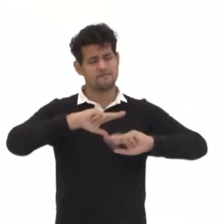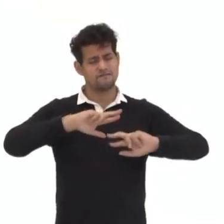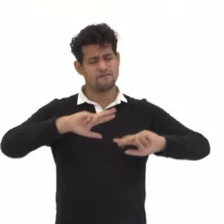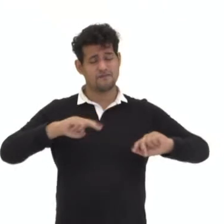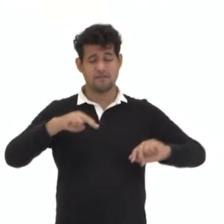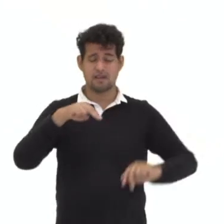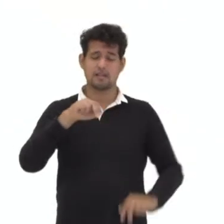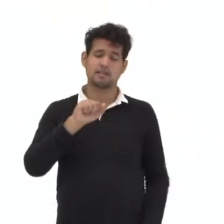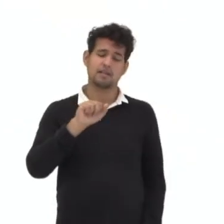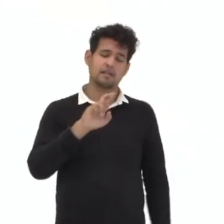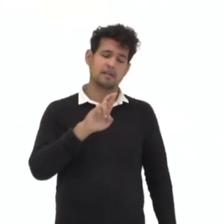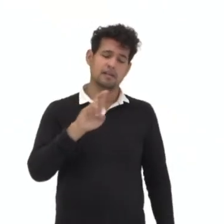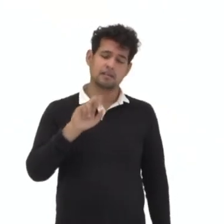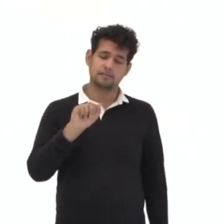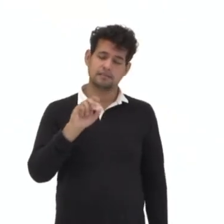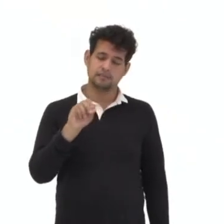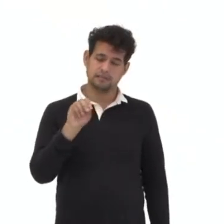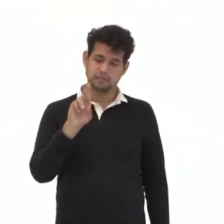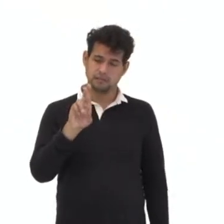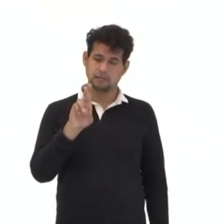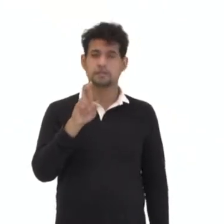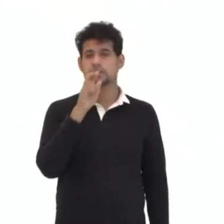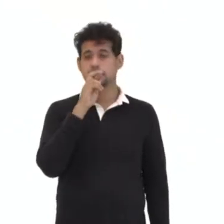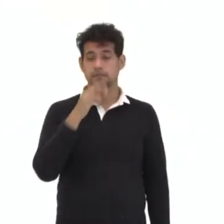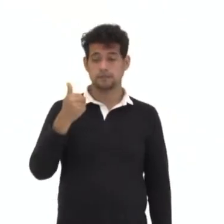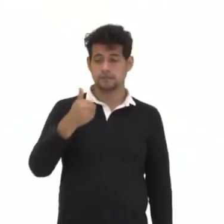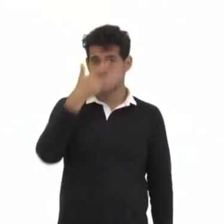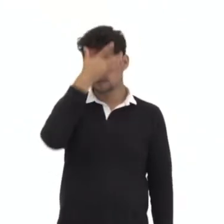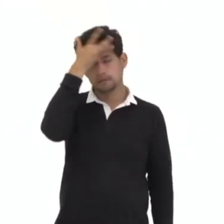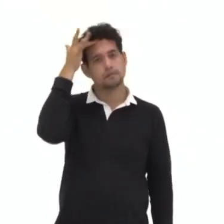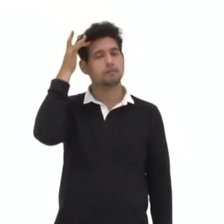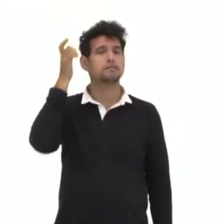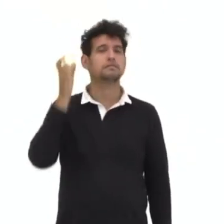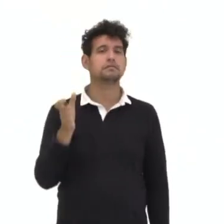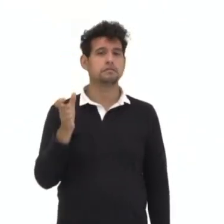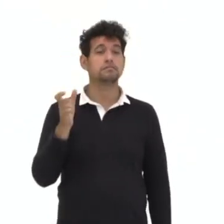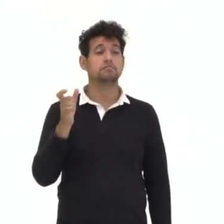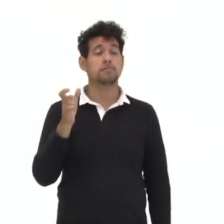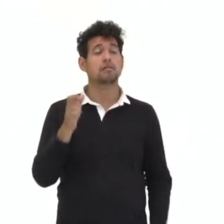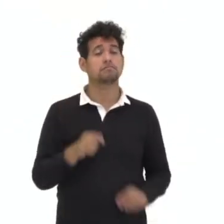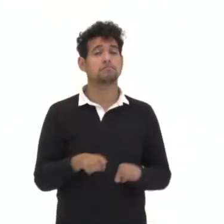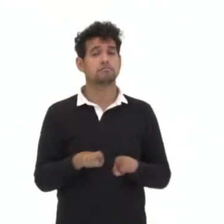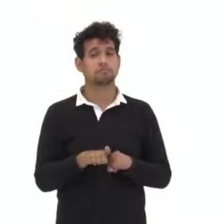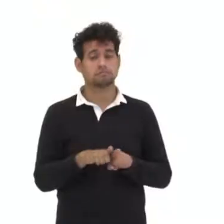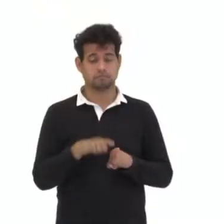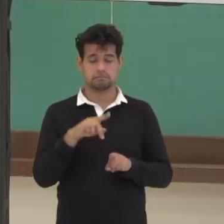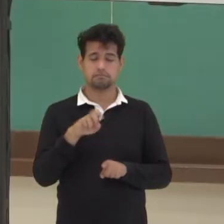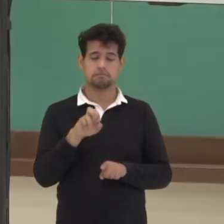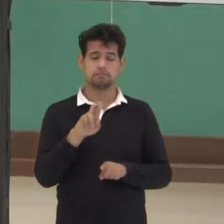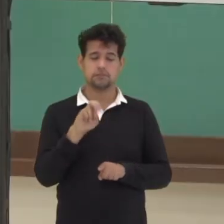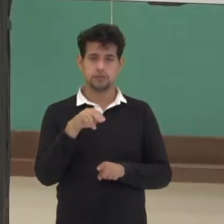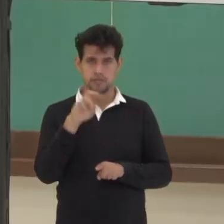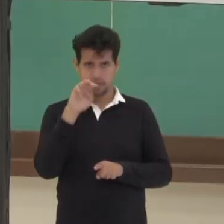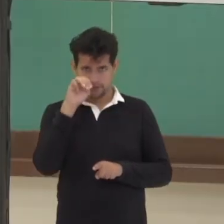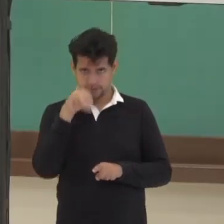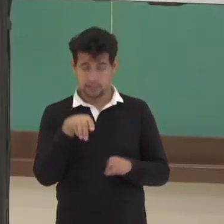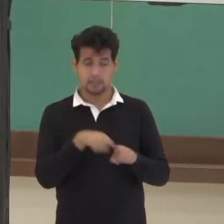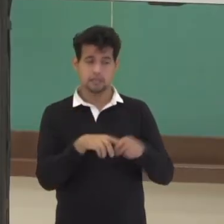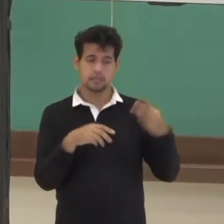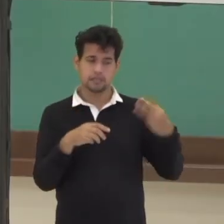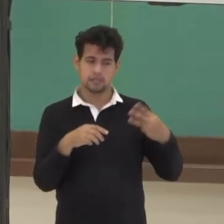narrador. Então, especificamente, em primeira pessoa é o narrador personagem. Em terceira, tenho